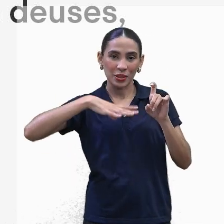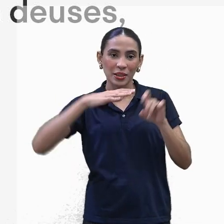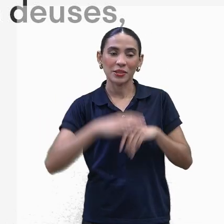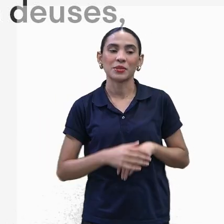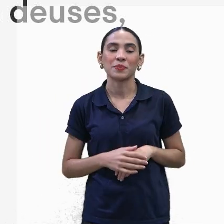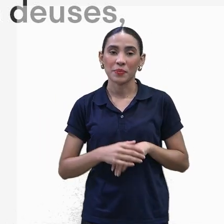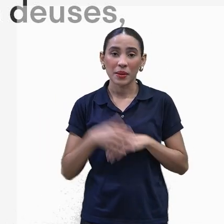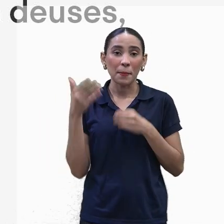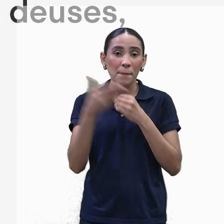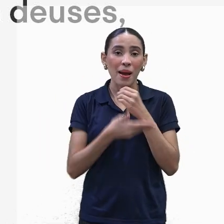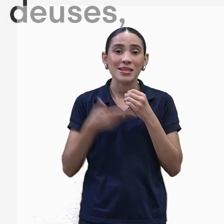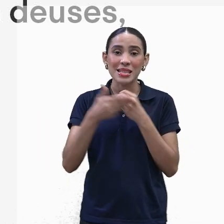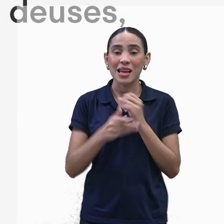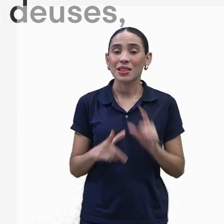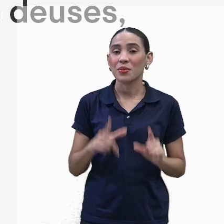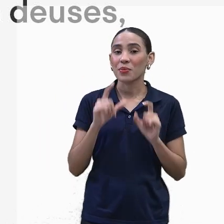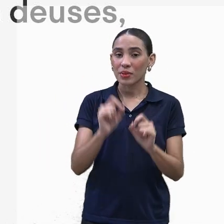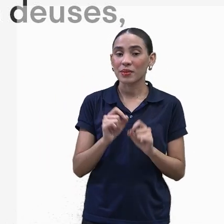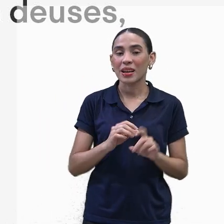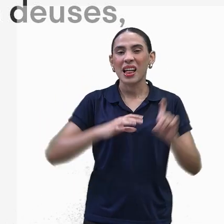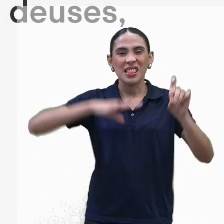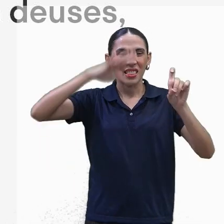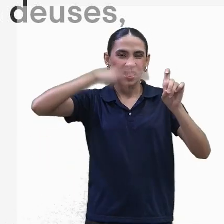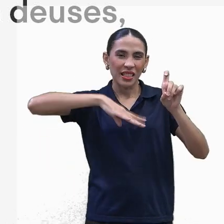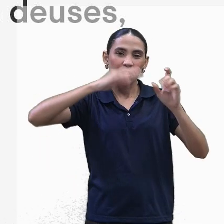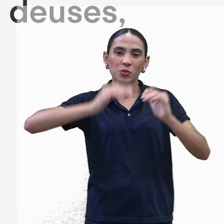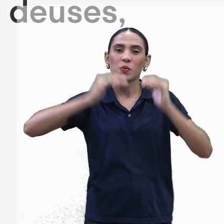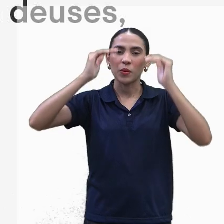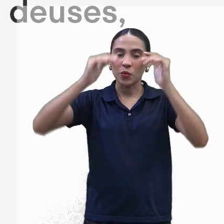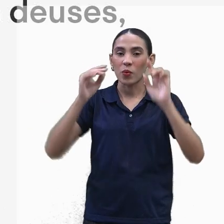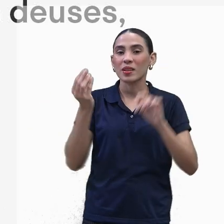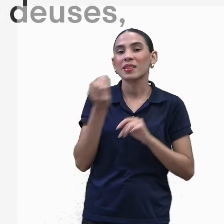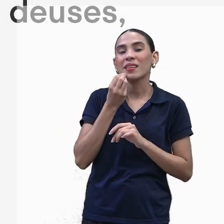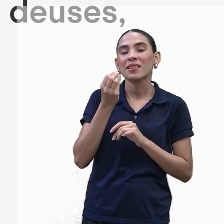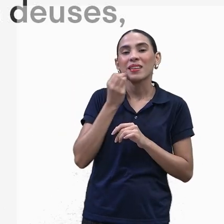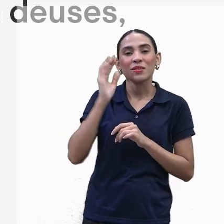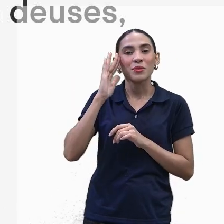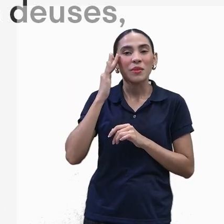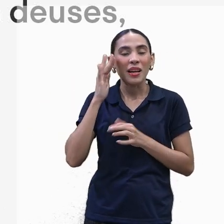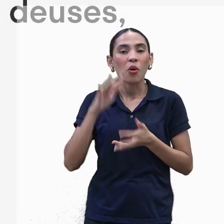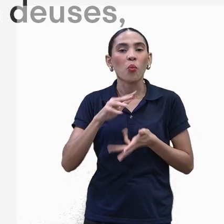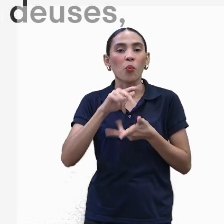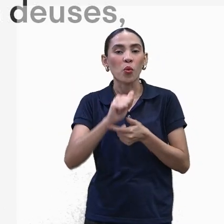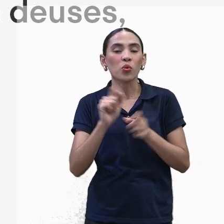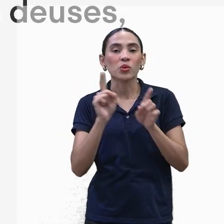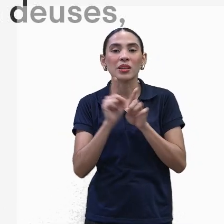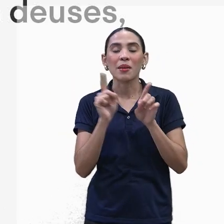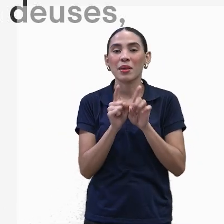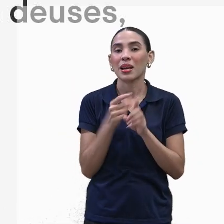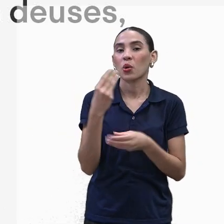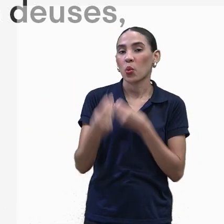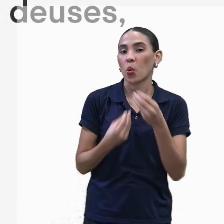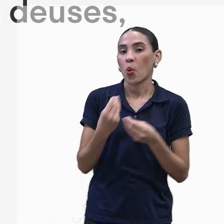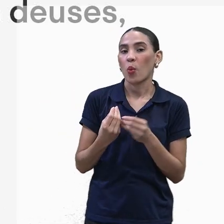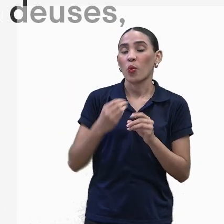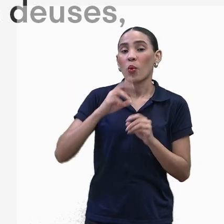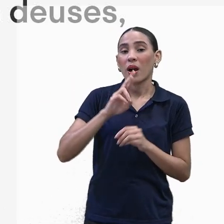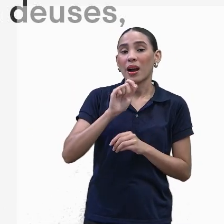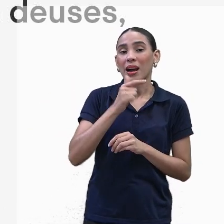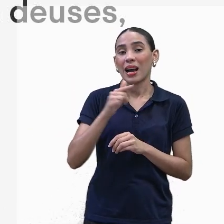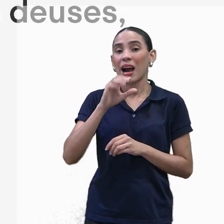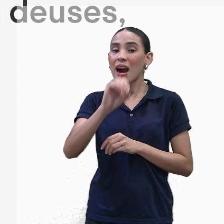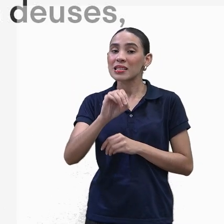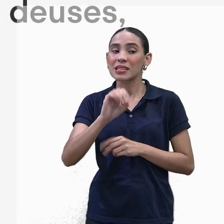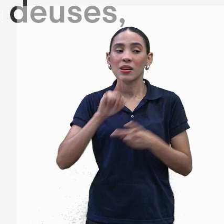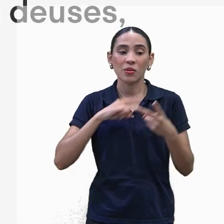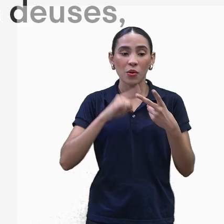míticas, baseadas em deuses, e buscando entender o mundo por meio da razão,